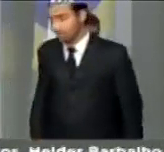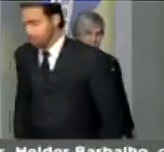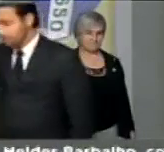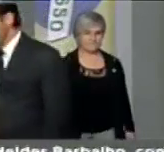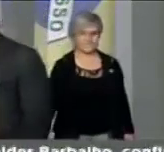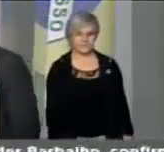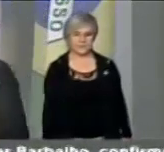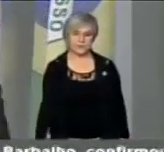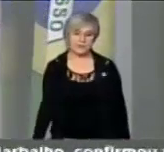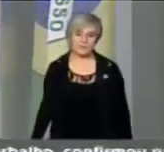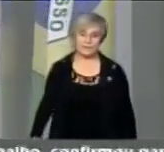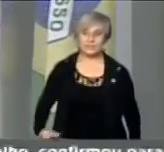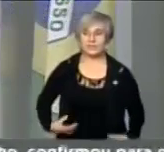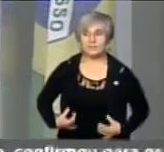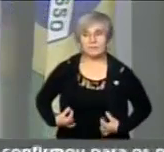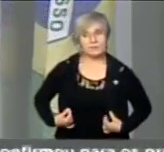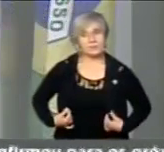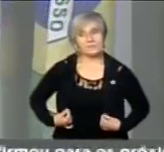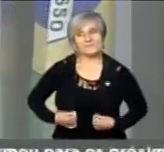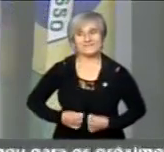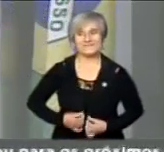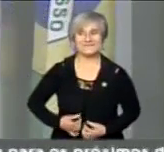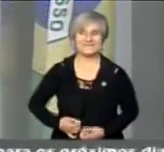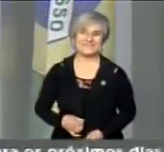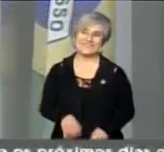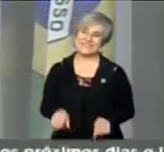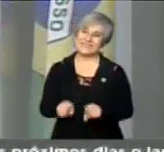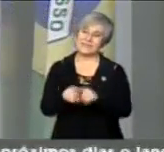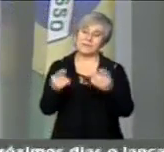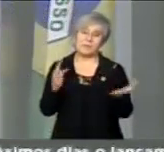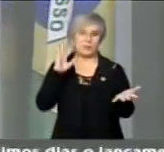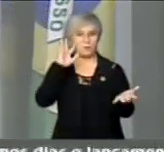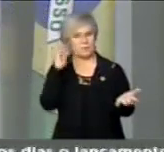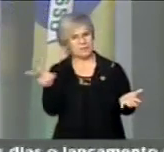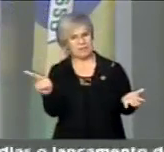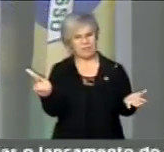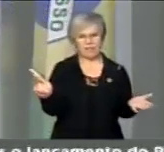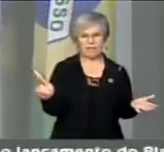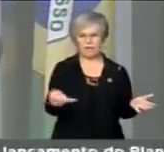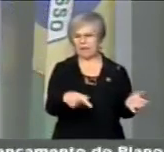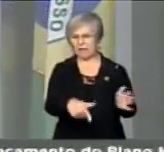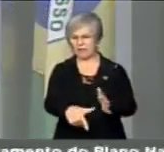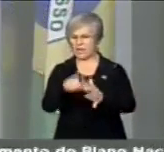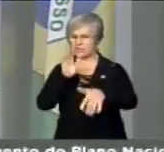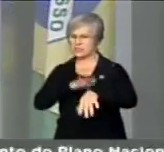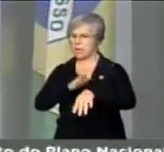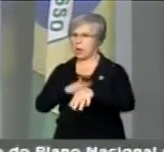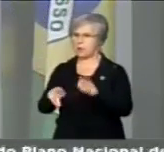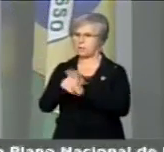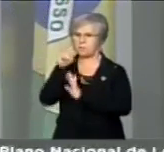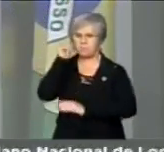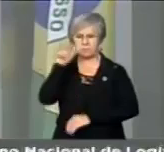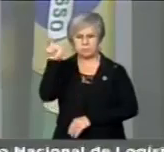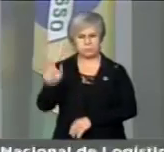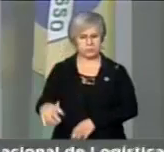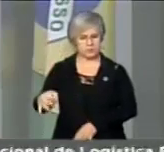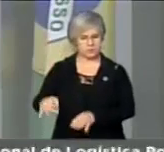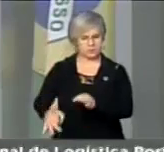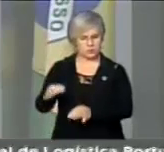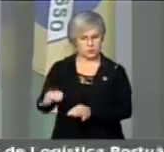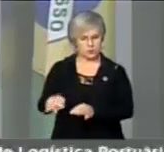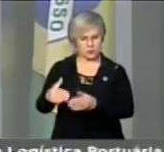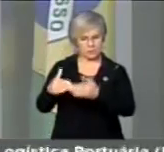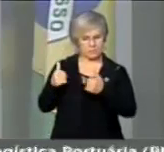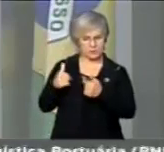ao consumidor. Portanto, o nosso protesto a uma decisão arbitrária, precipitada dessa juíza, pedindo que haja